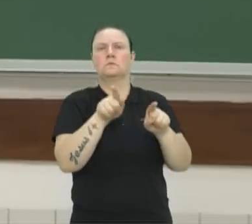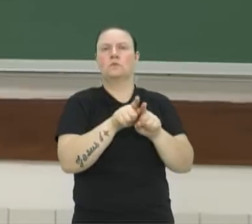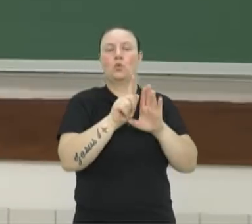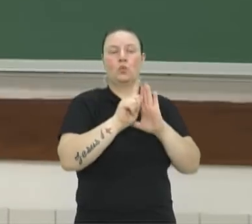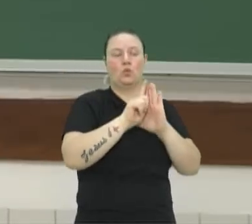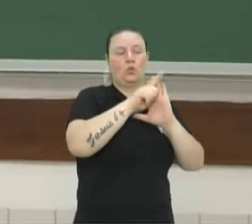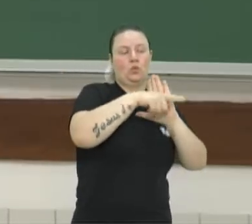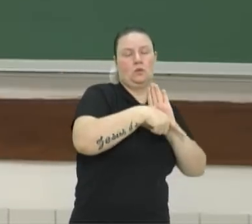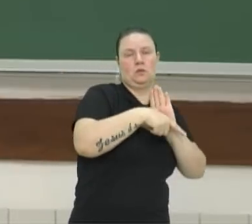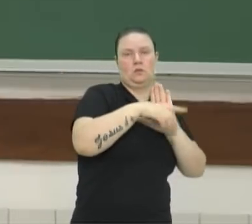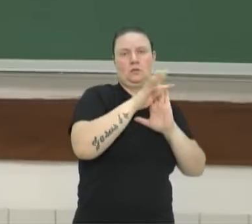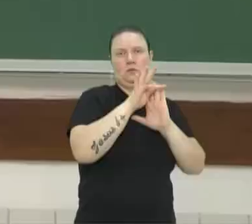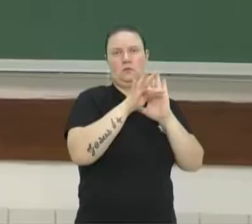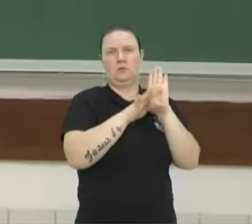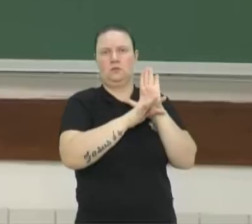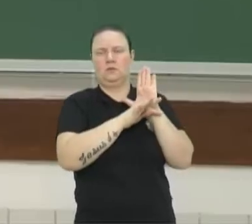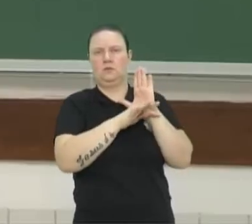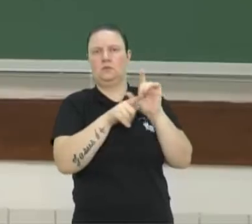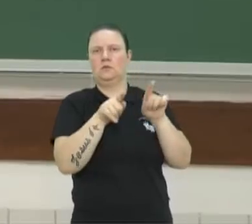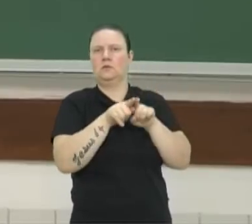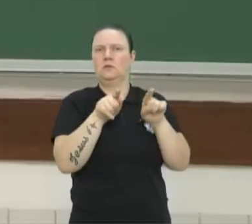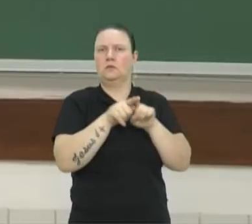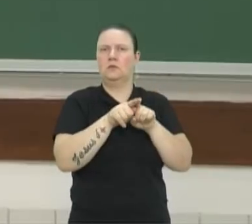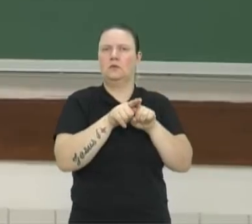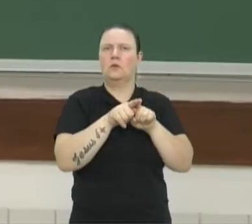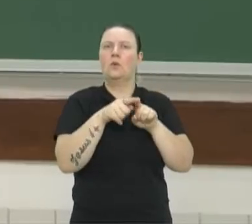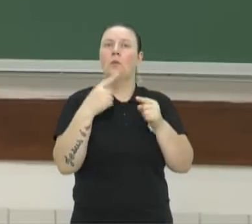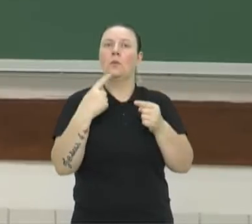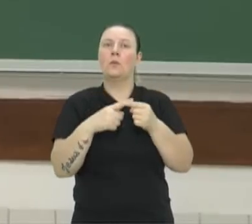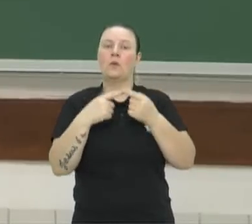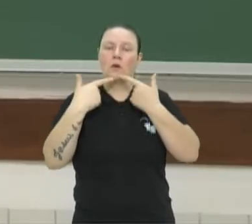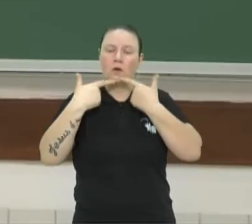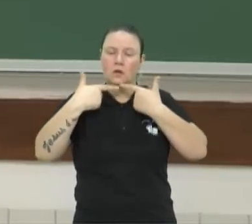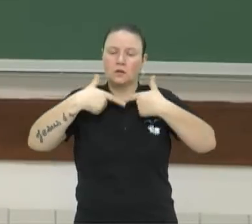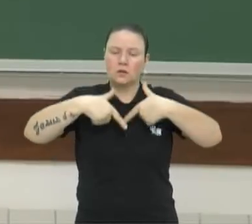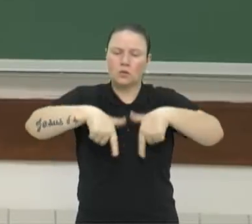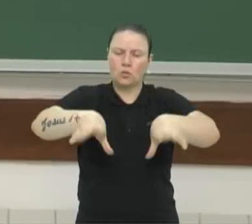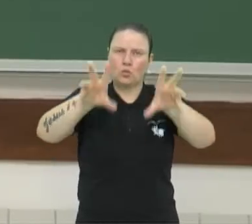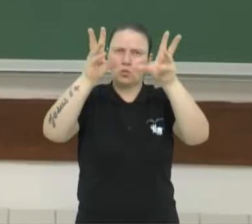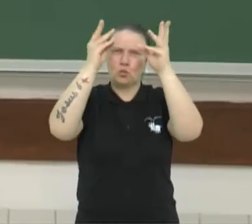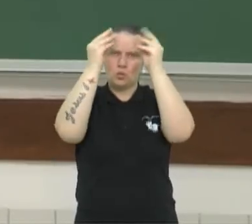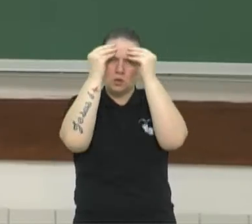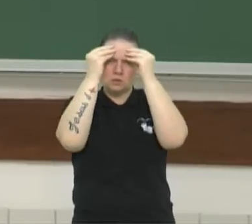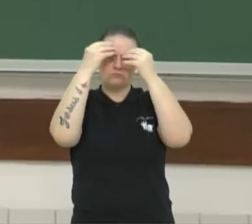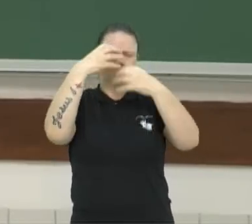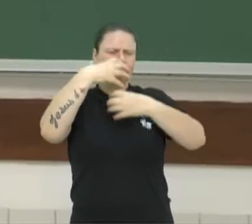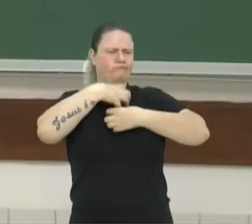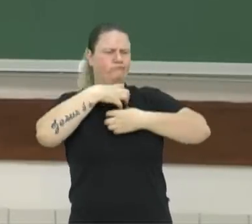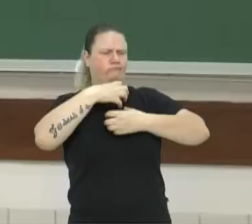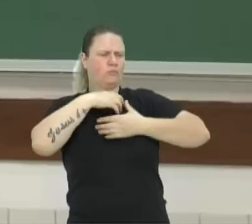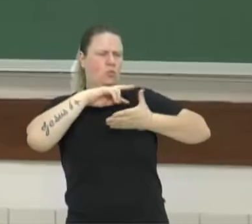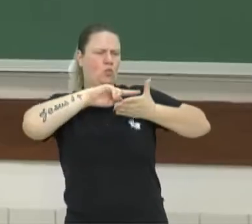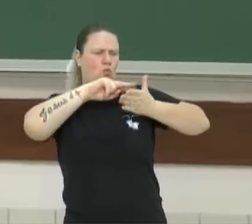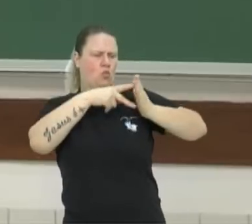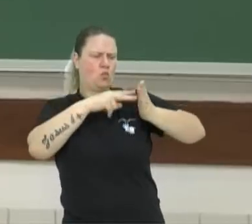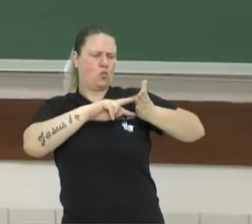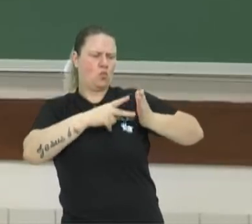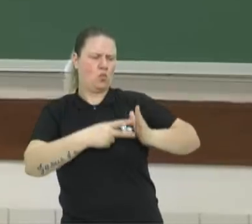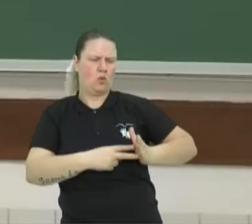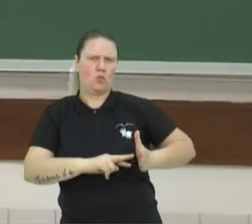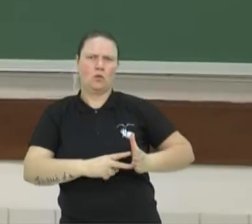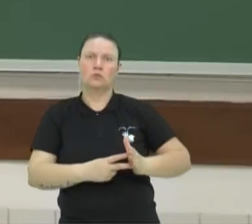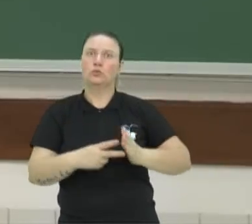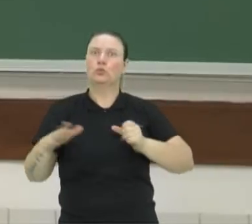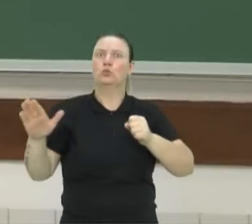gênero textual, porque a linguagem, ela é repleta de sentidos, repleta de significações, certo? Então,